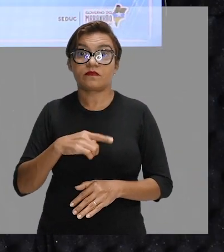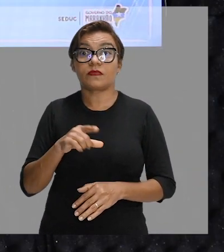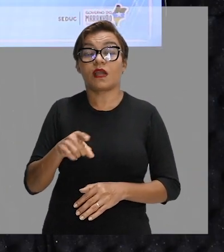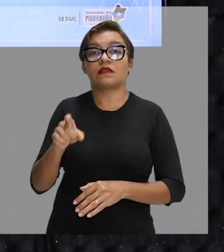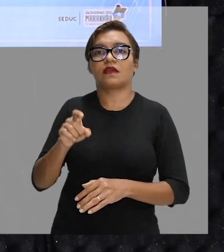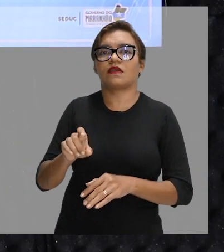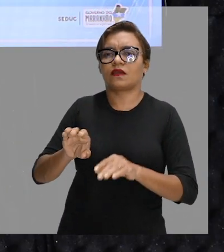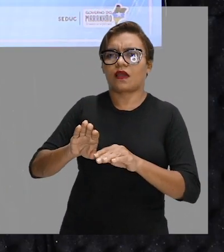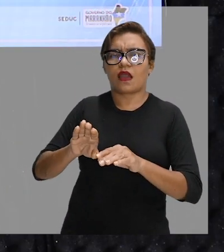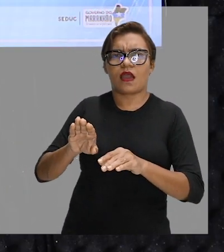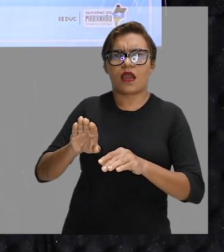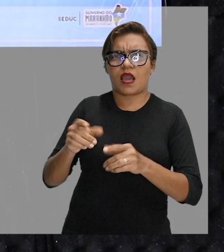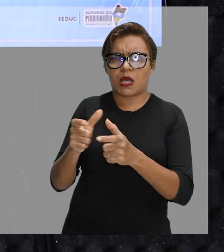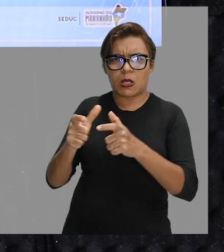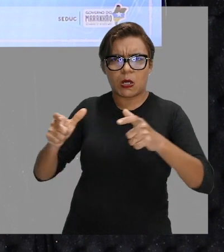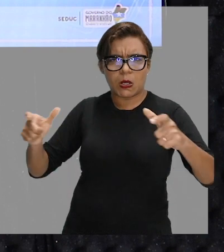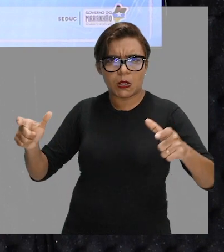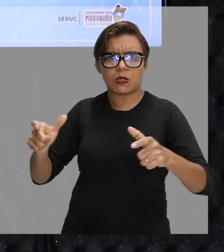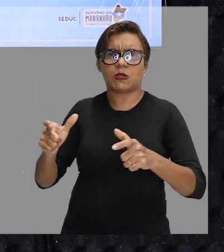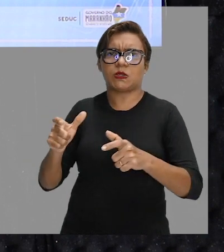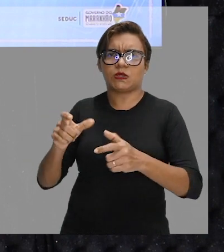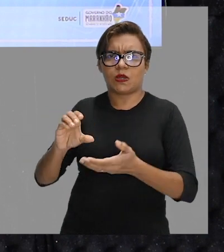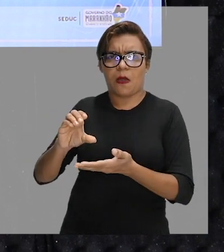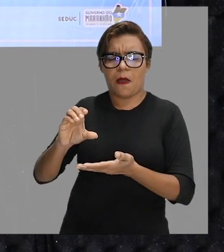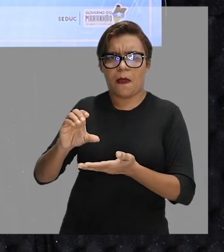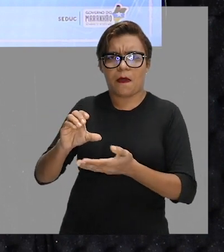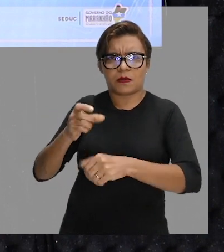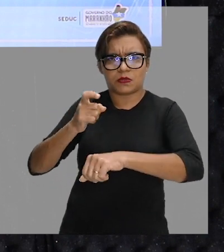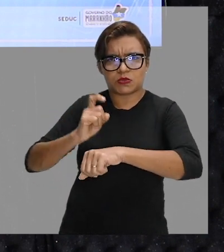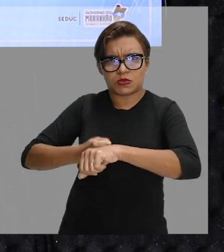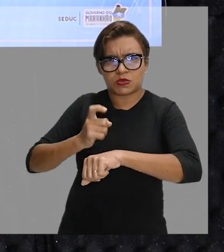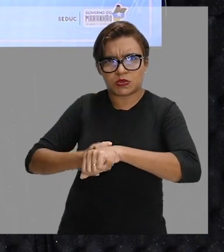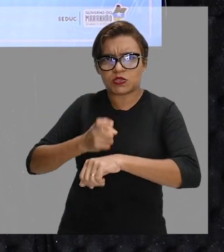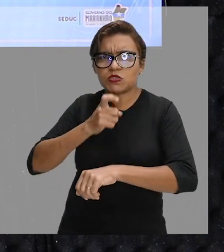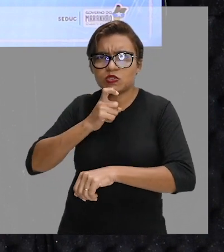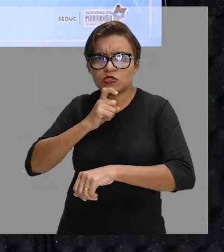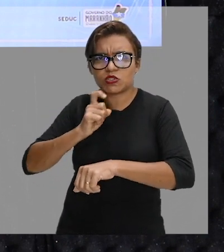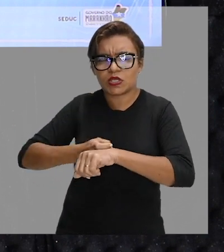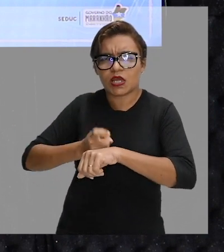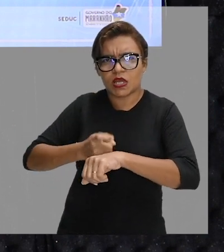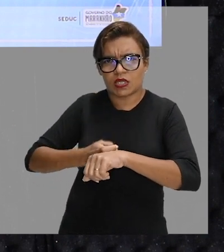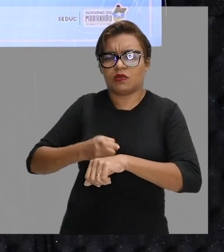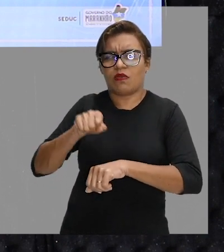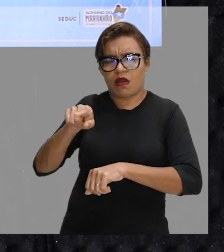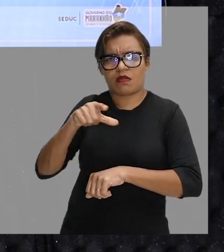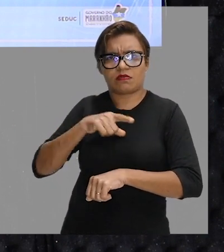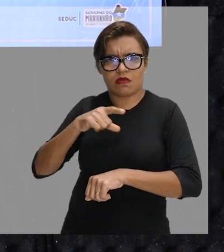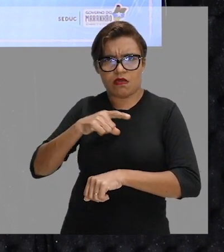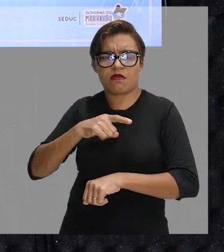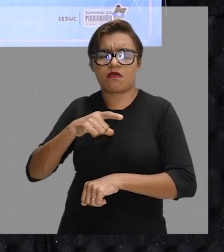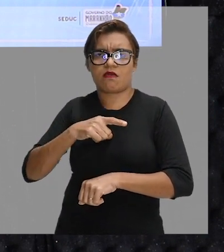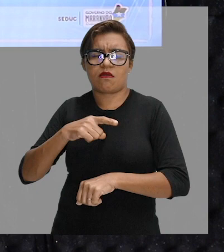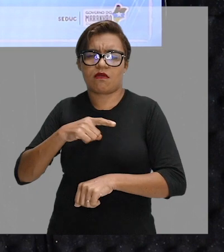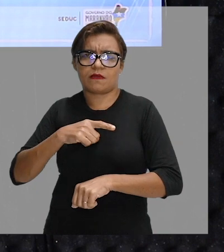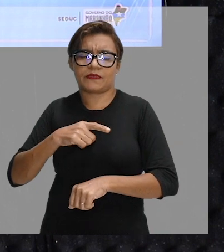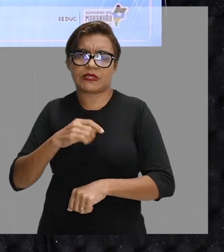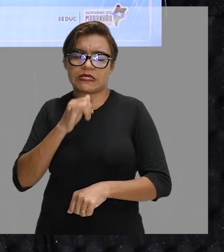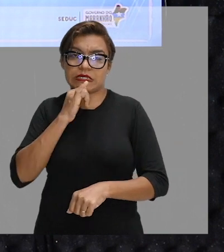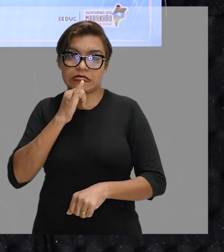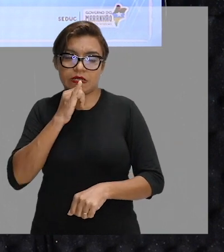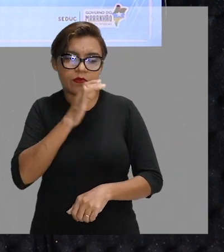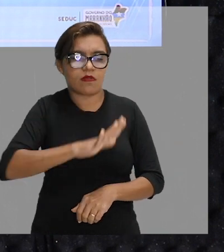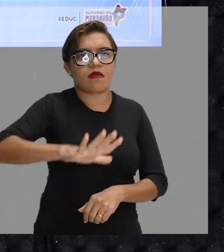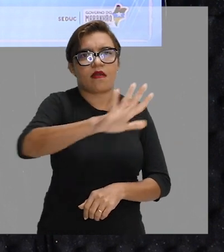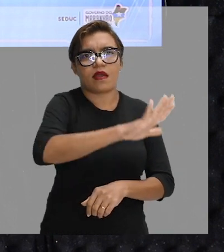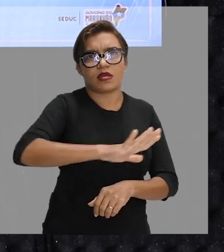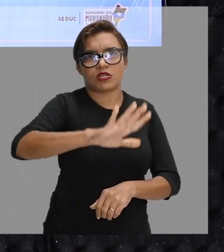água sem esses sais, ou seja, entre aspas, de água doce. Então, nas regiões próximas